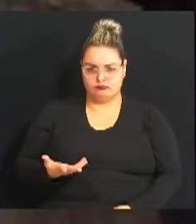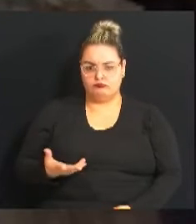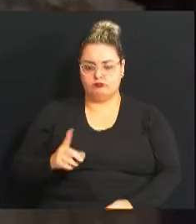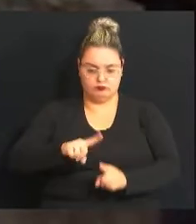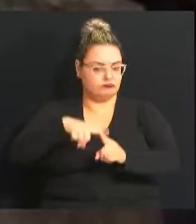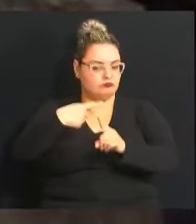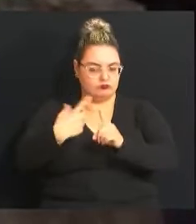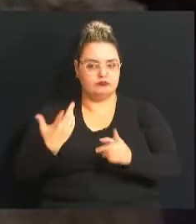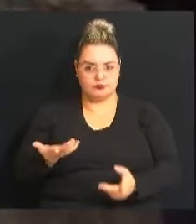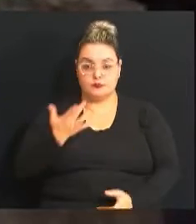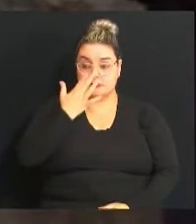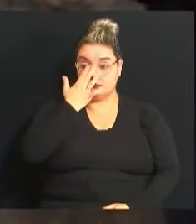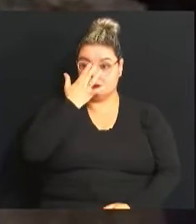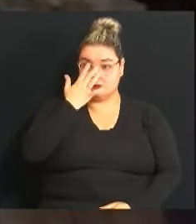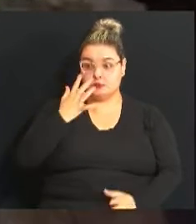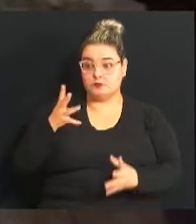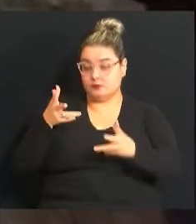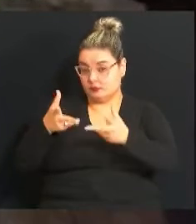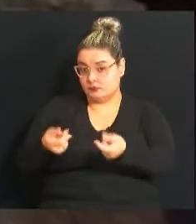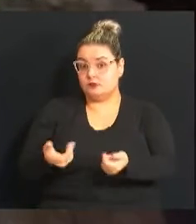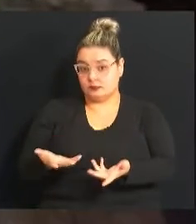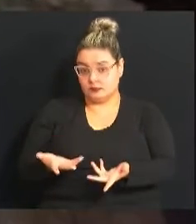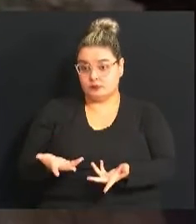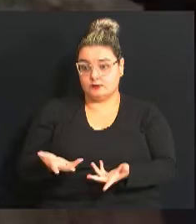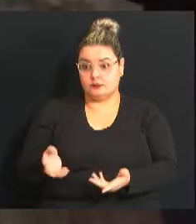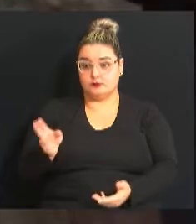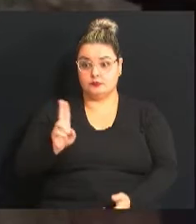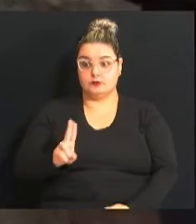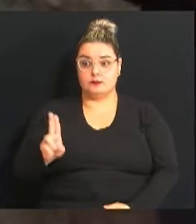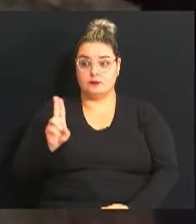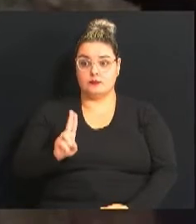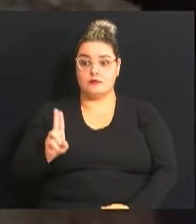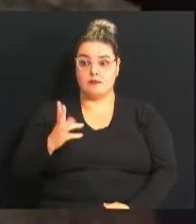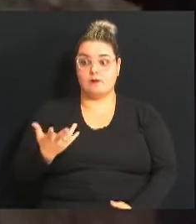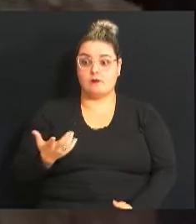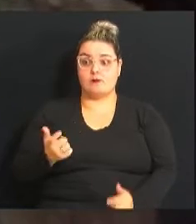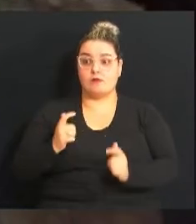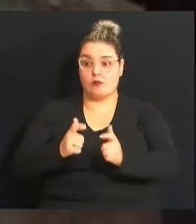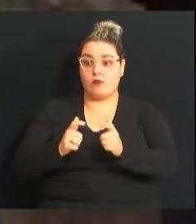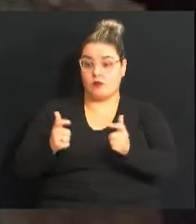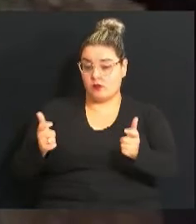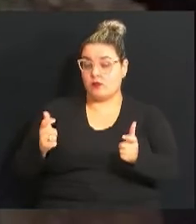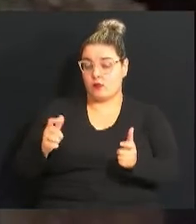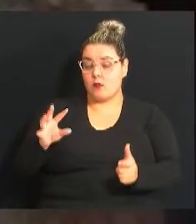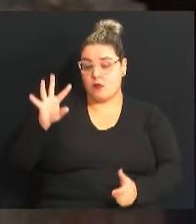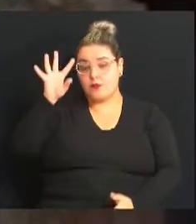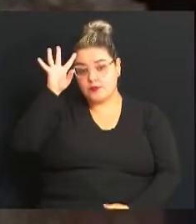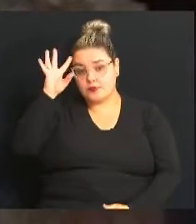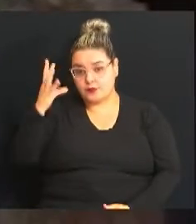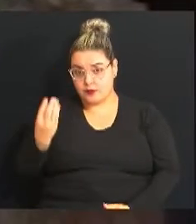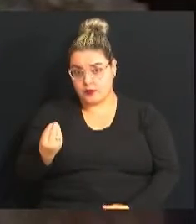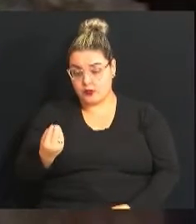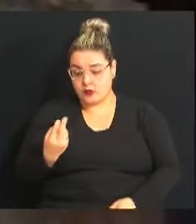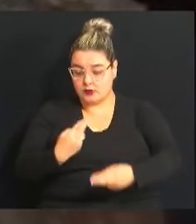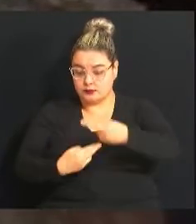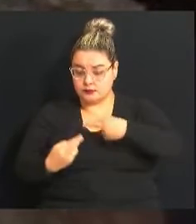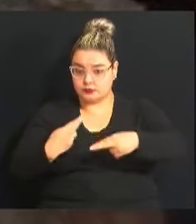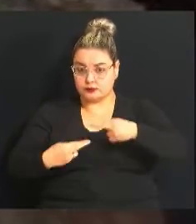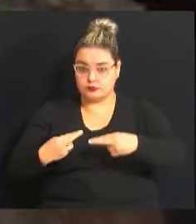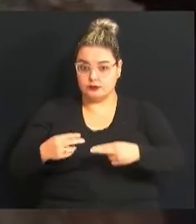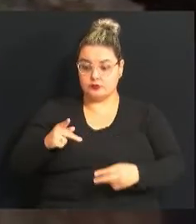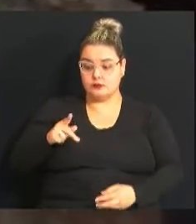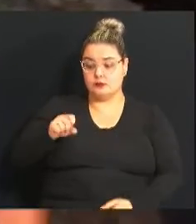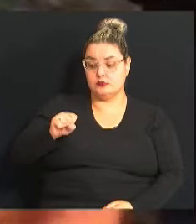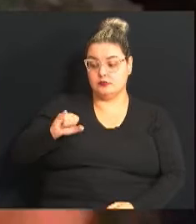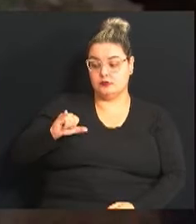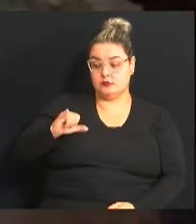tudo isso foi utilizado para aumentar o nosso conhecimento acerca da relação entre psíquico e somático, entre